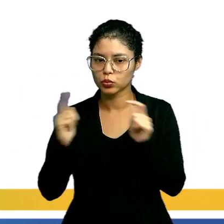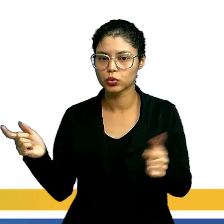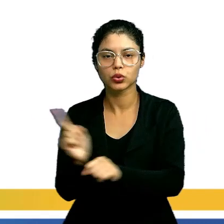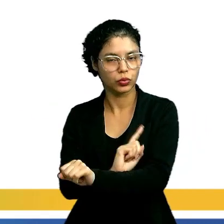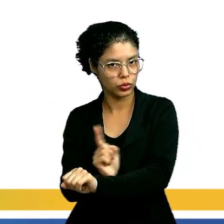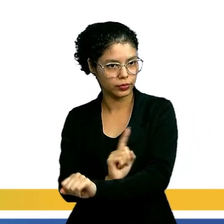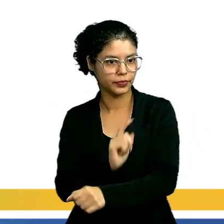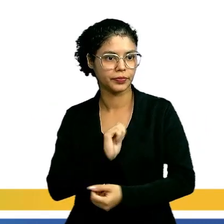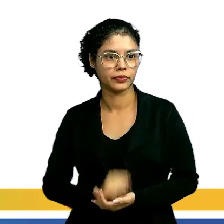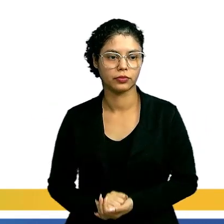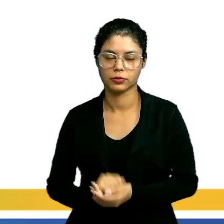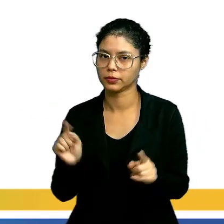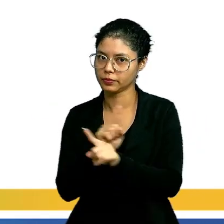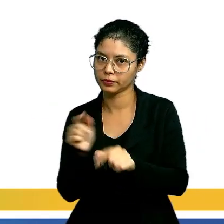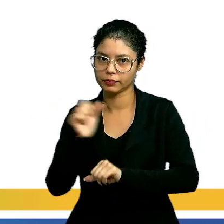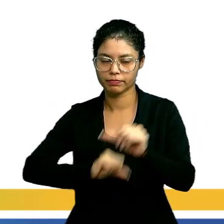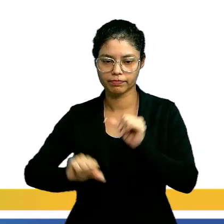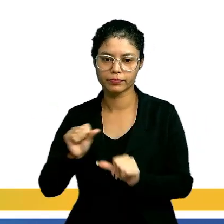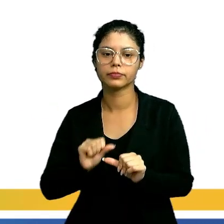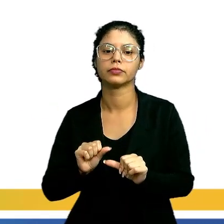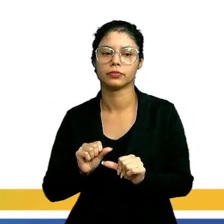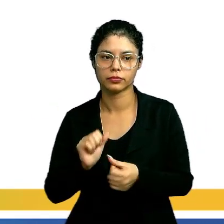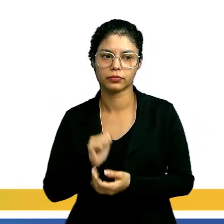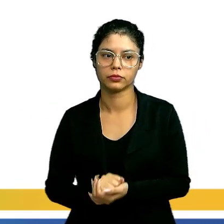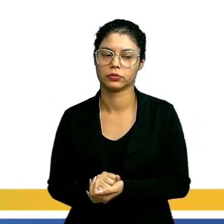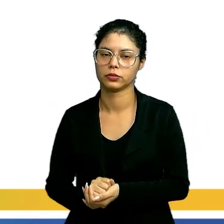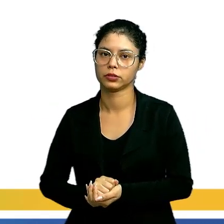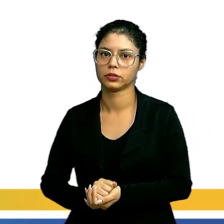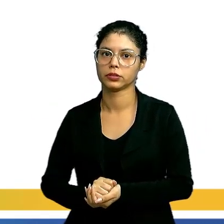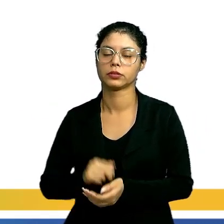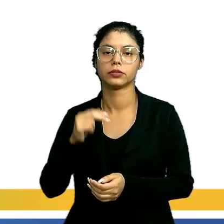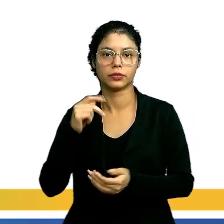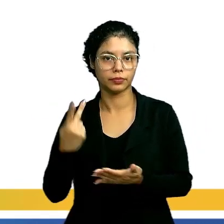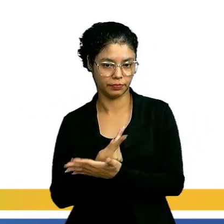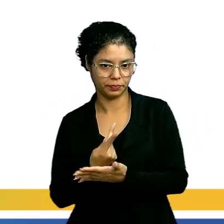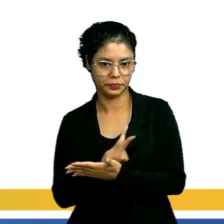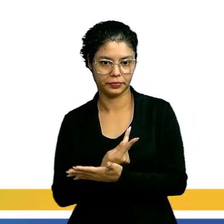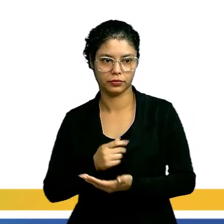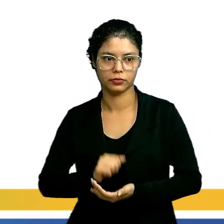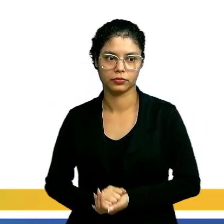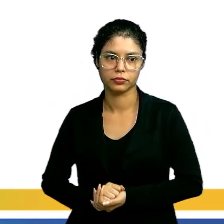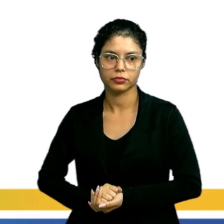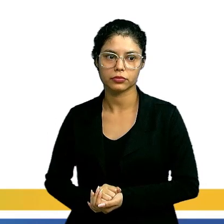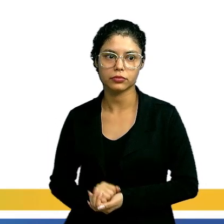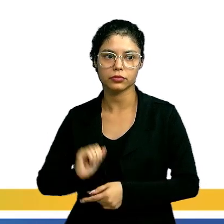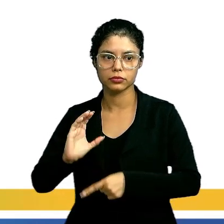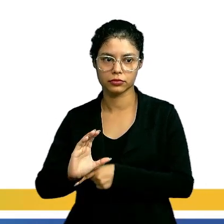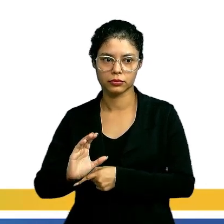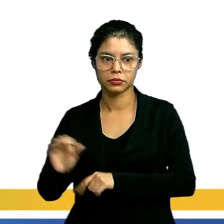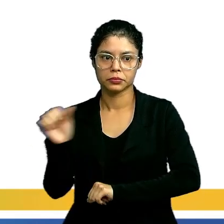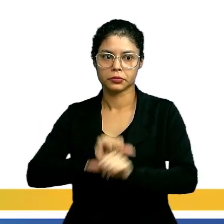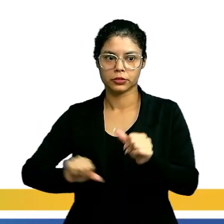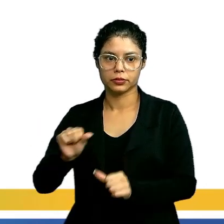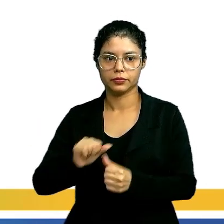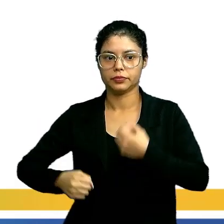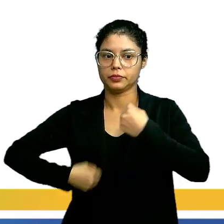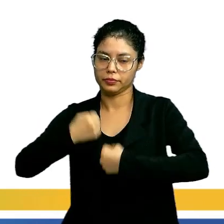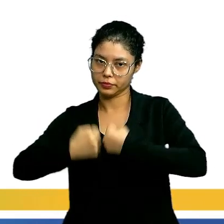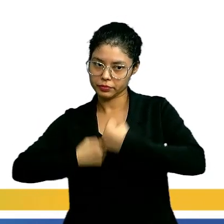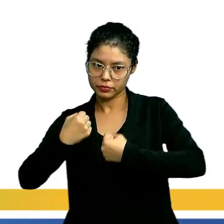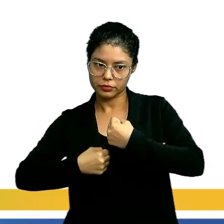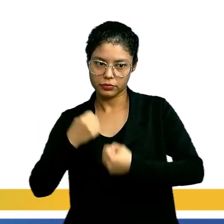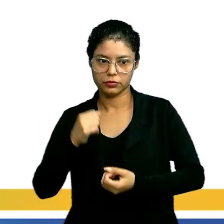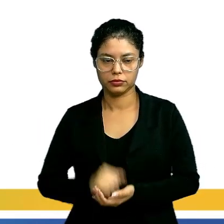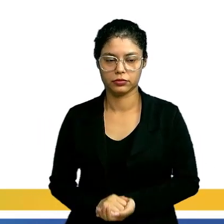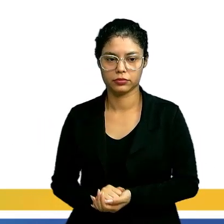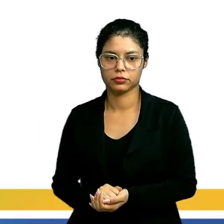da velocidade. Não, nesse caso, esse aqui, esse enunciado, ele está errado. Letra C, a